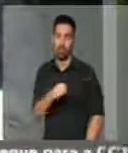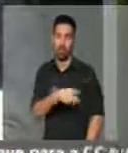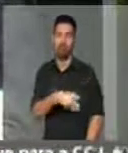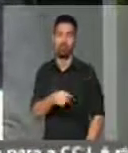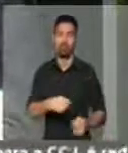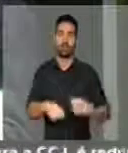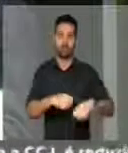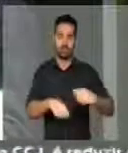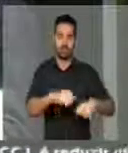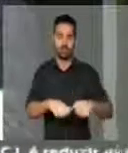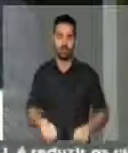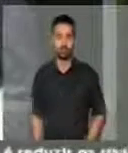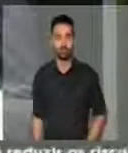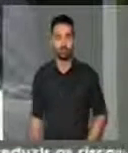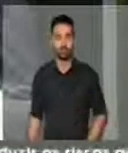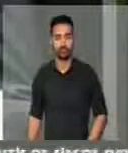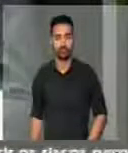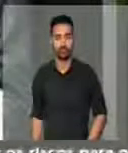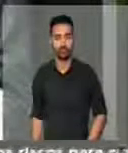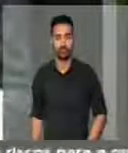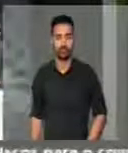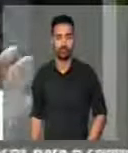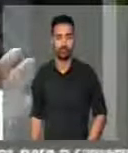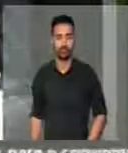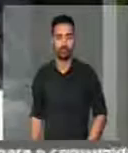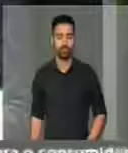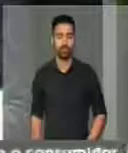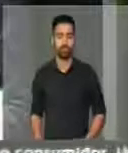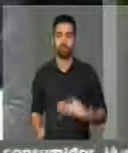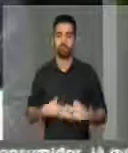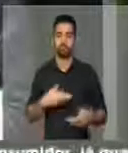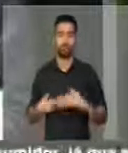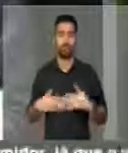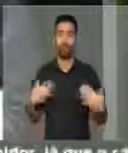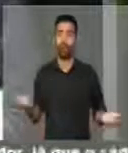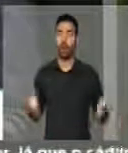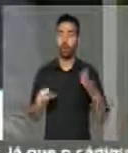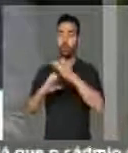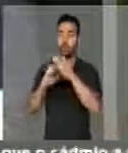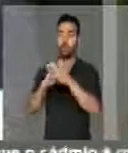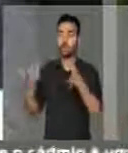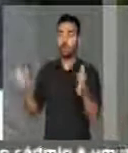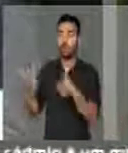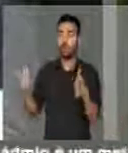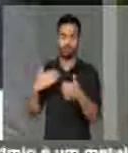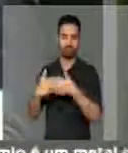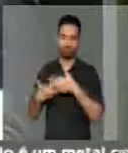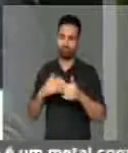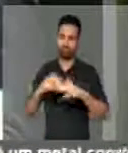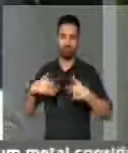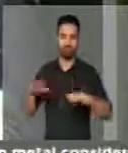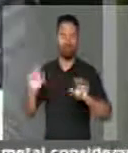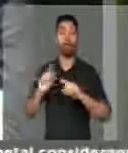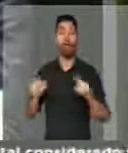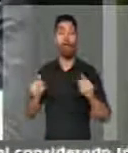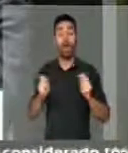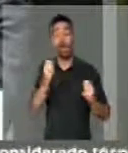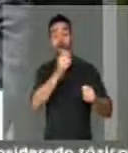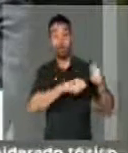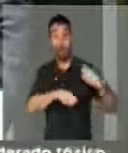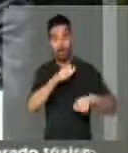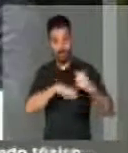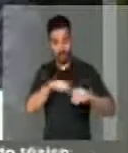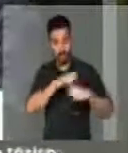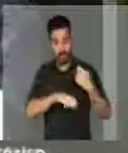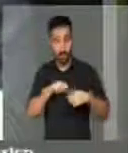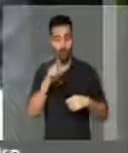empresa. Sem sombra de dúvida, não importa o tamanho da empresa, a administração é